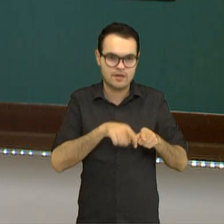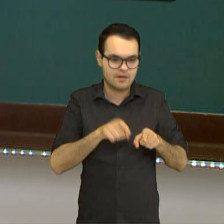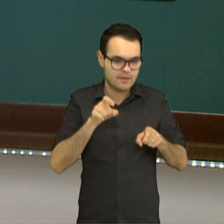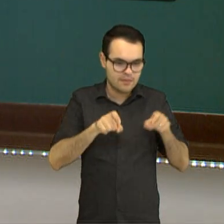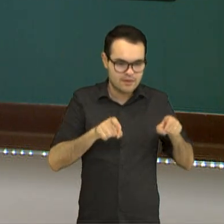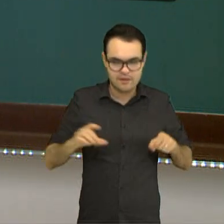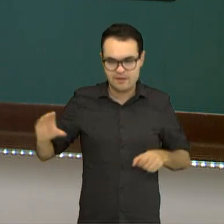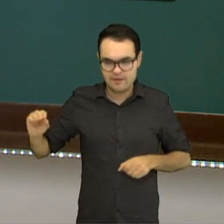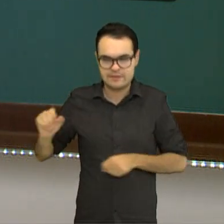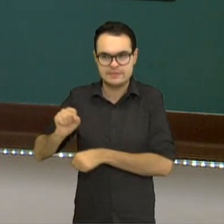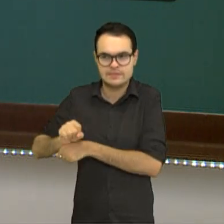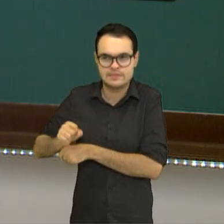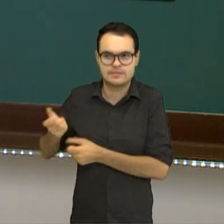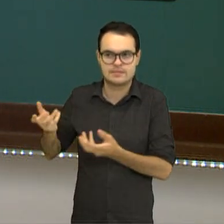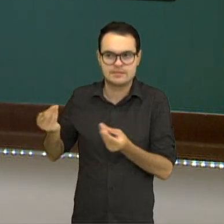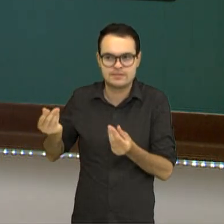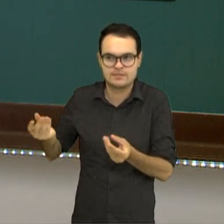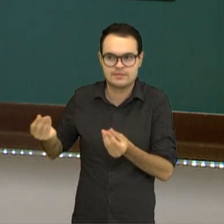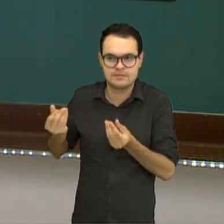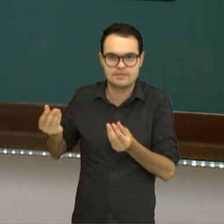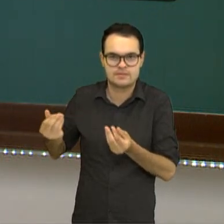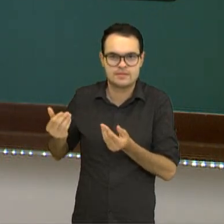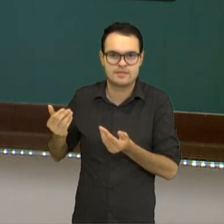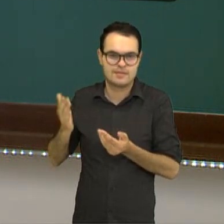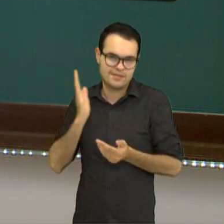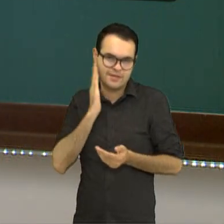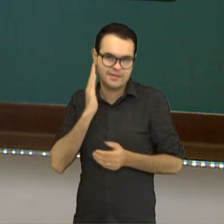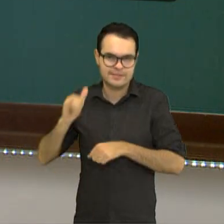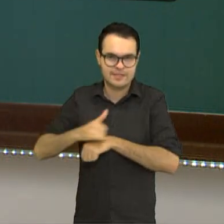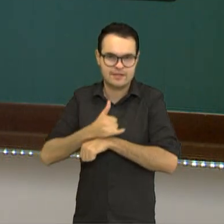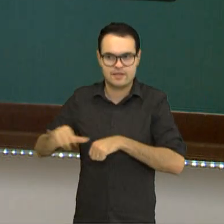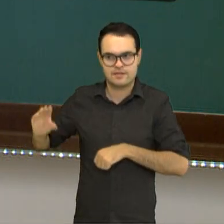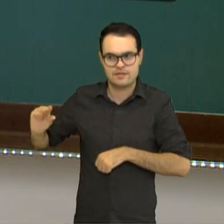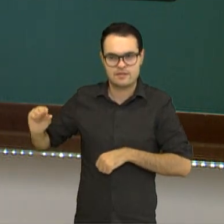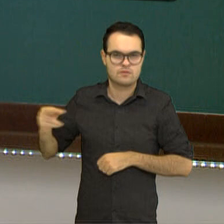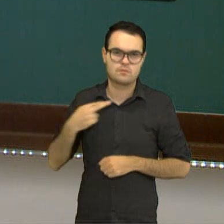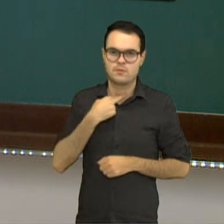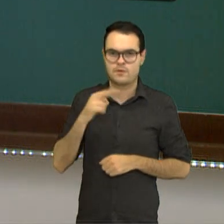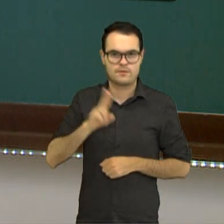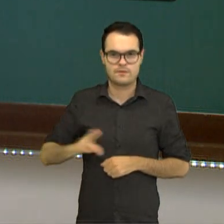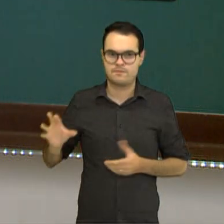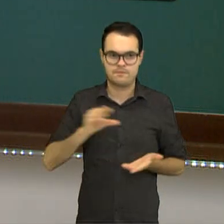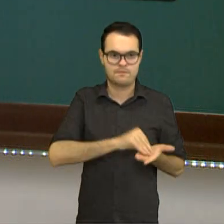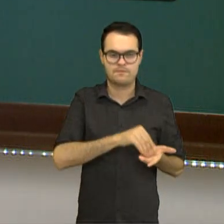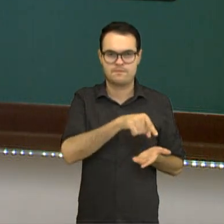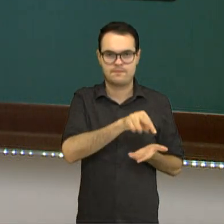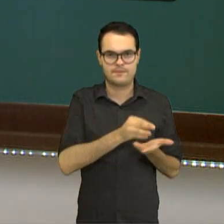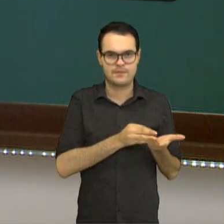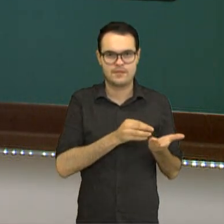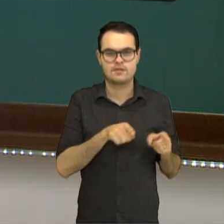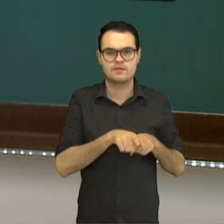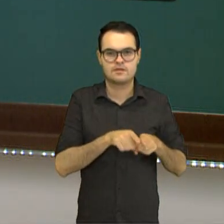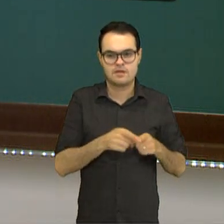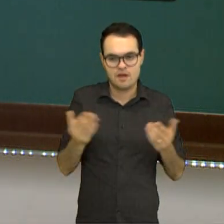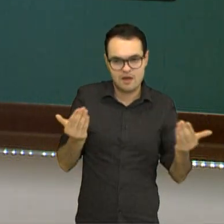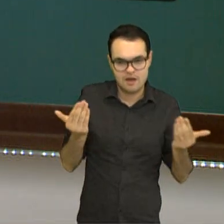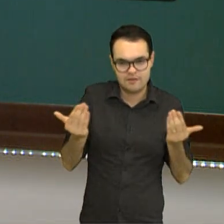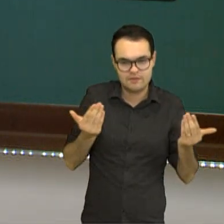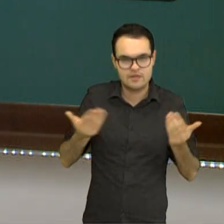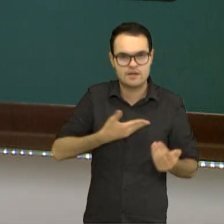orais, como hesitação, repetição e contração, que nós vimos. Avaliar a própria produção escrita e a de